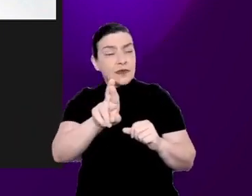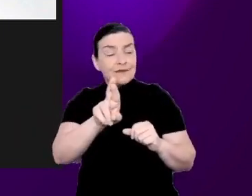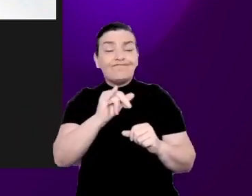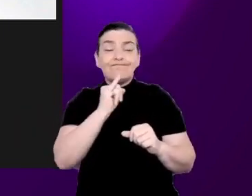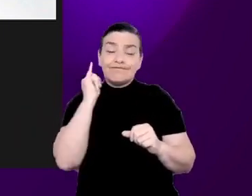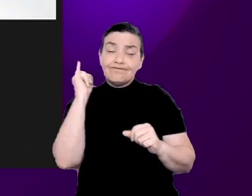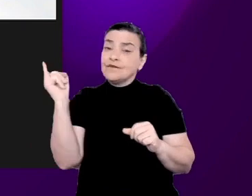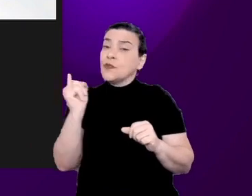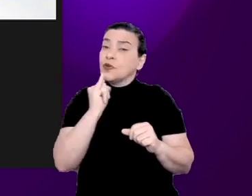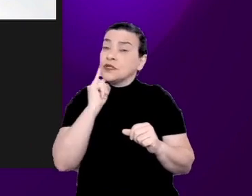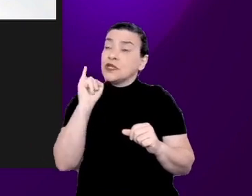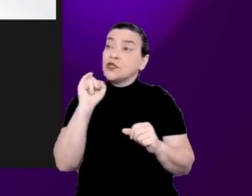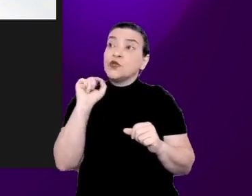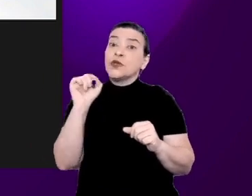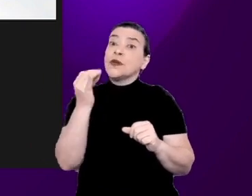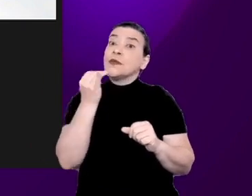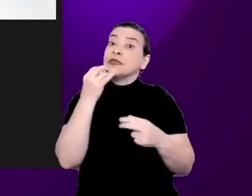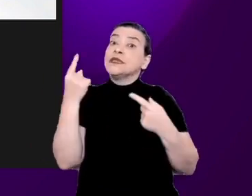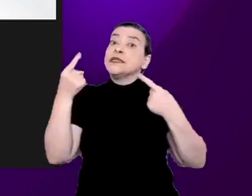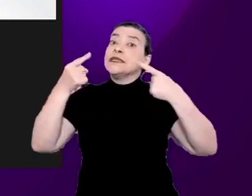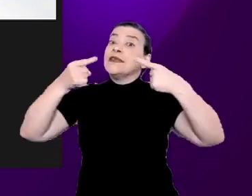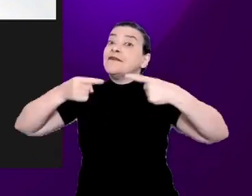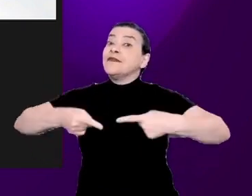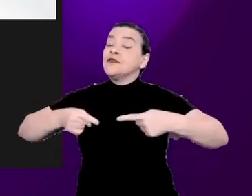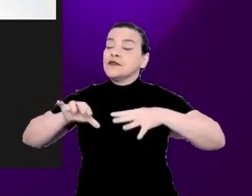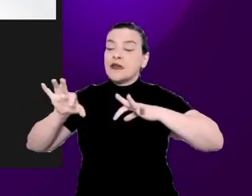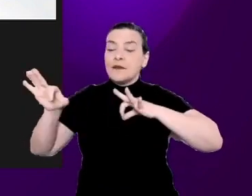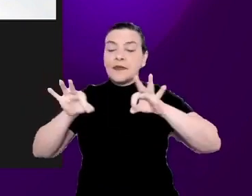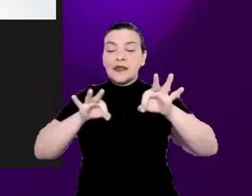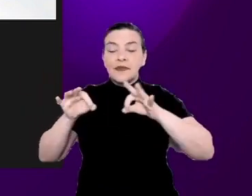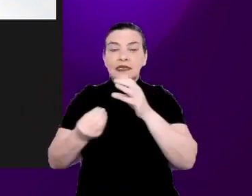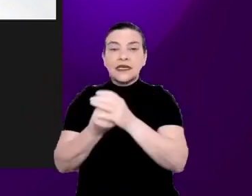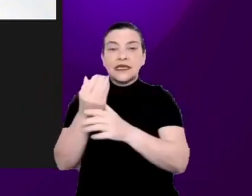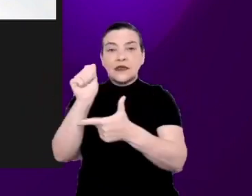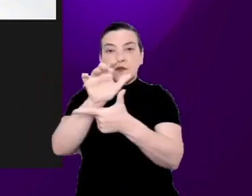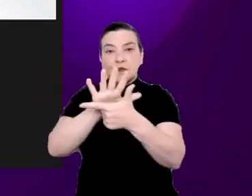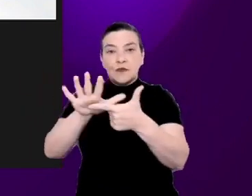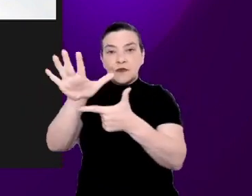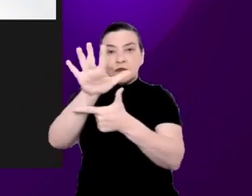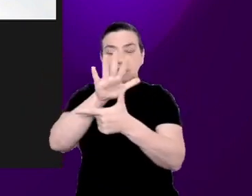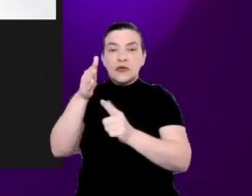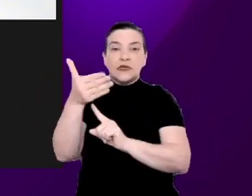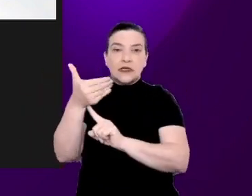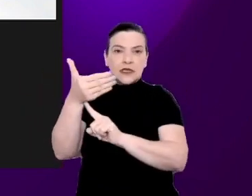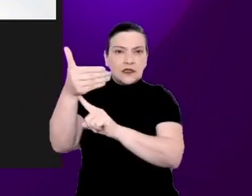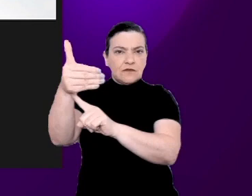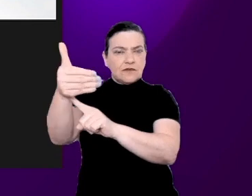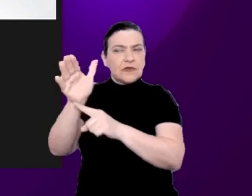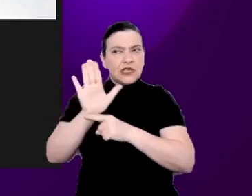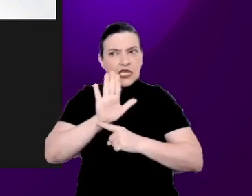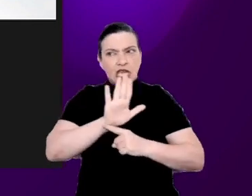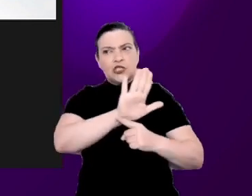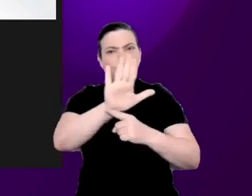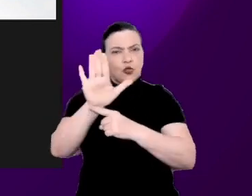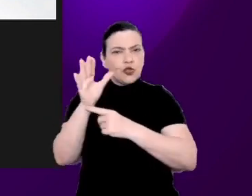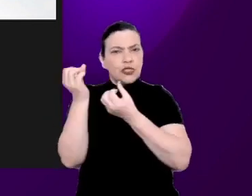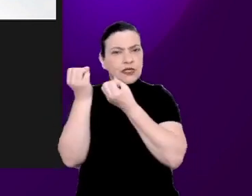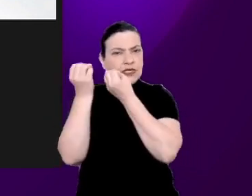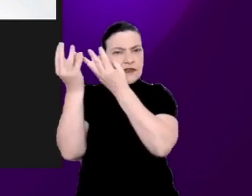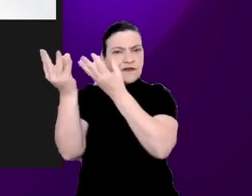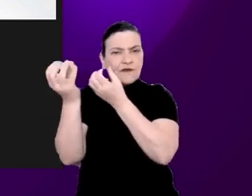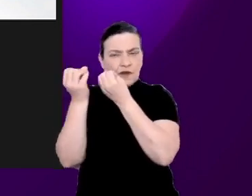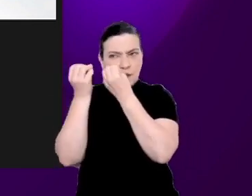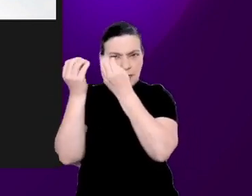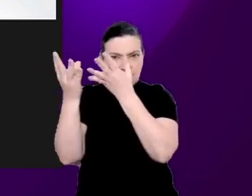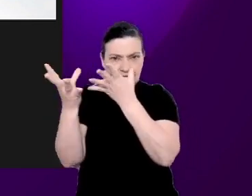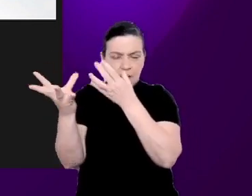que é de quais são os desafios na construção de plataformas de TI que assegurem a informação das linhas de